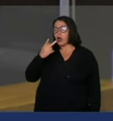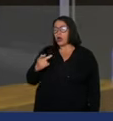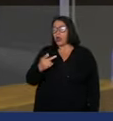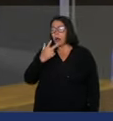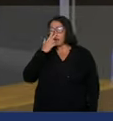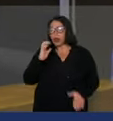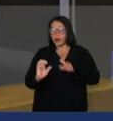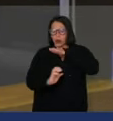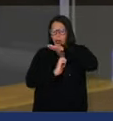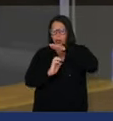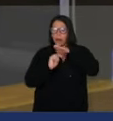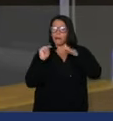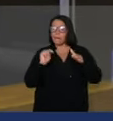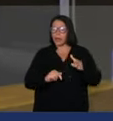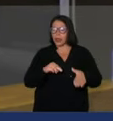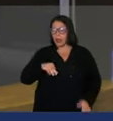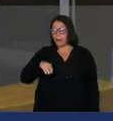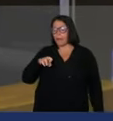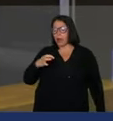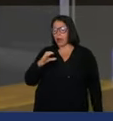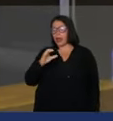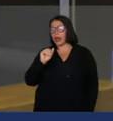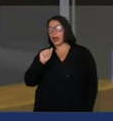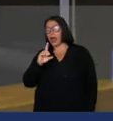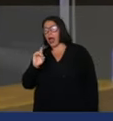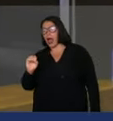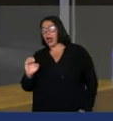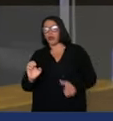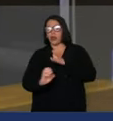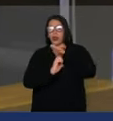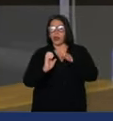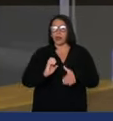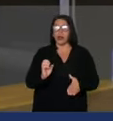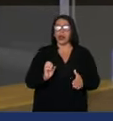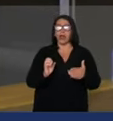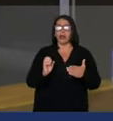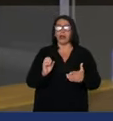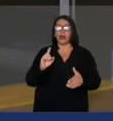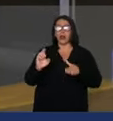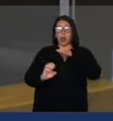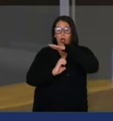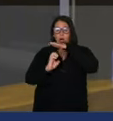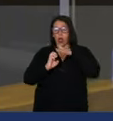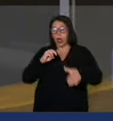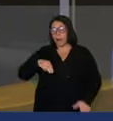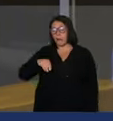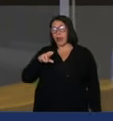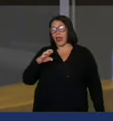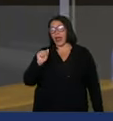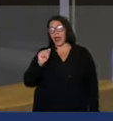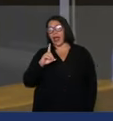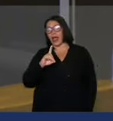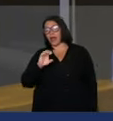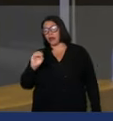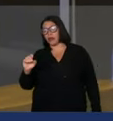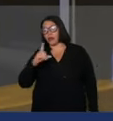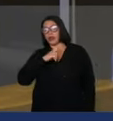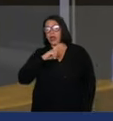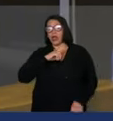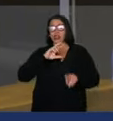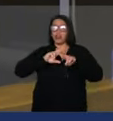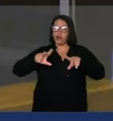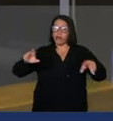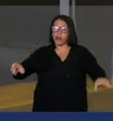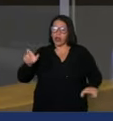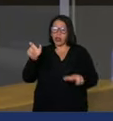fosse feito de realmente empresários, empresas. O mercado, ele tem empresas de